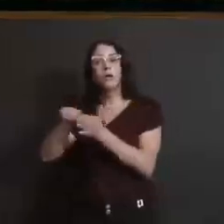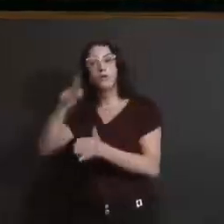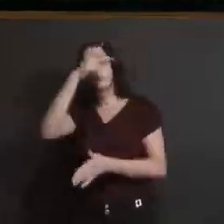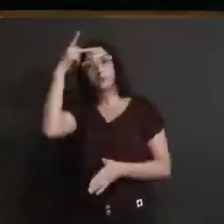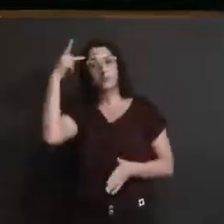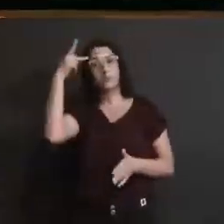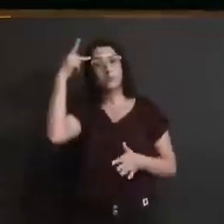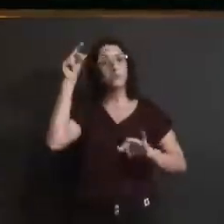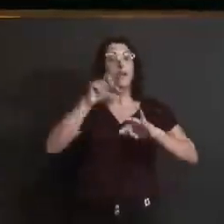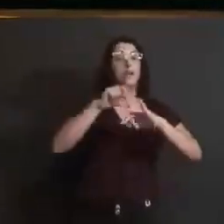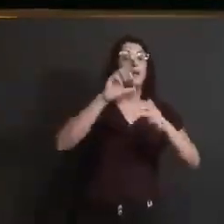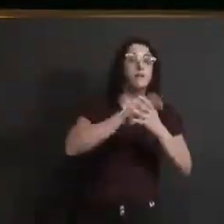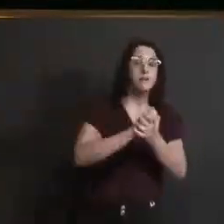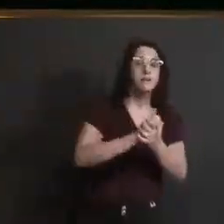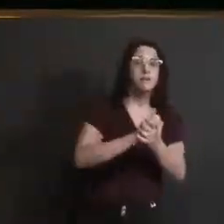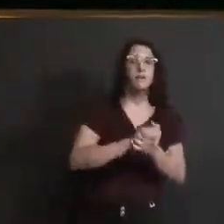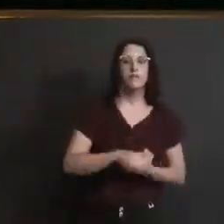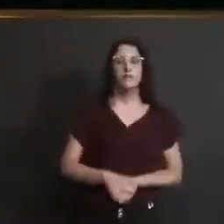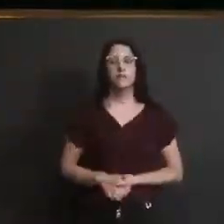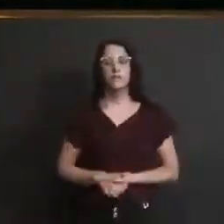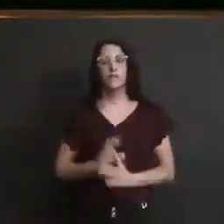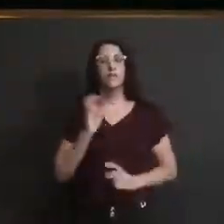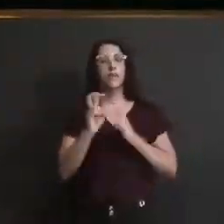desse trabalho.